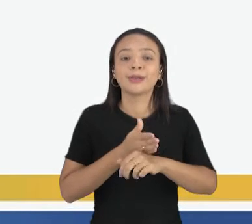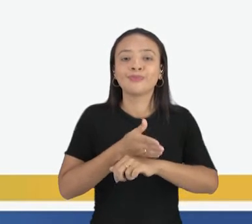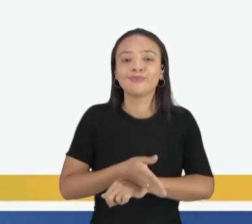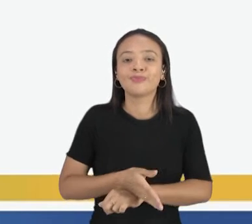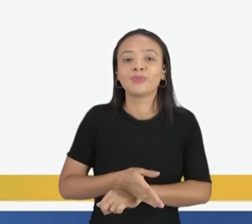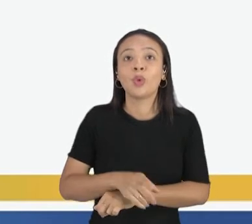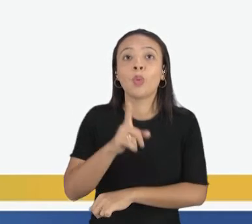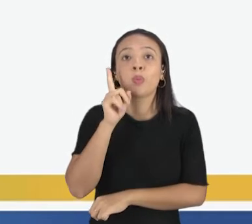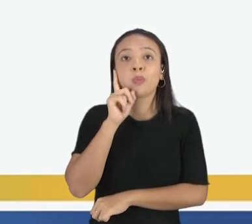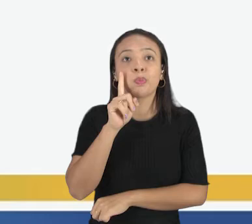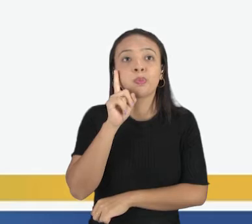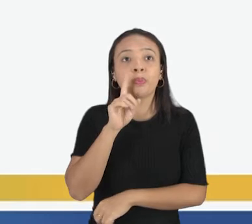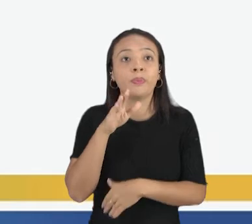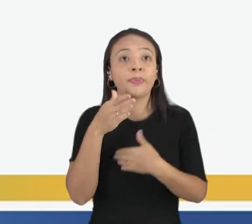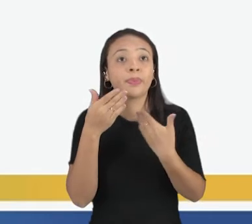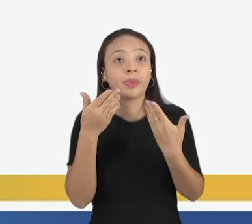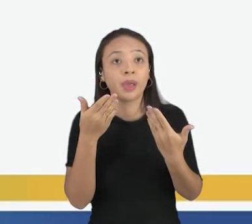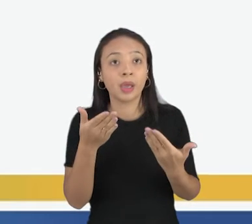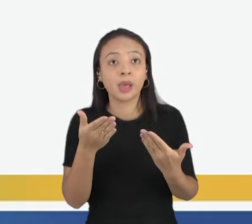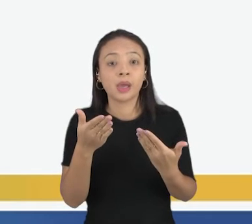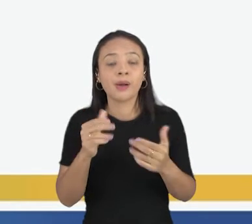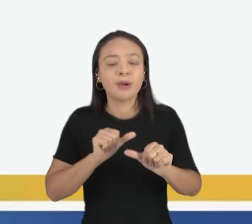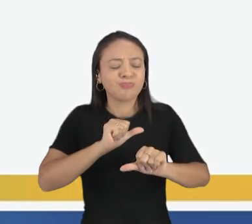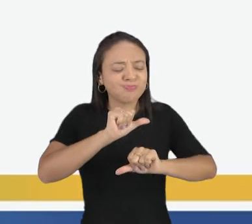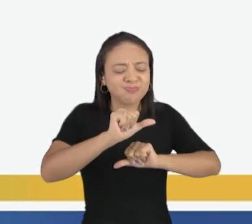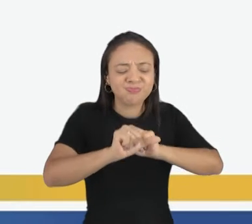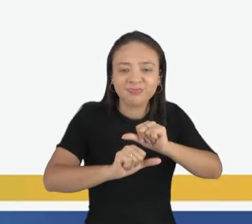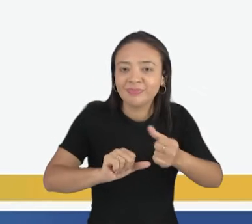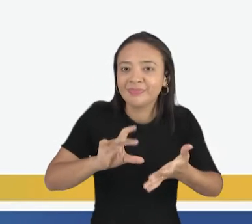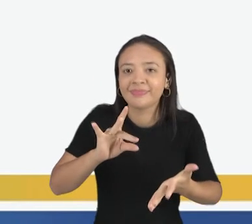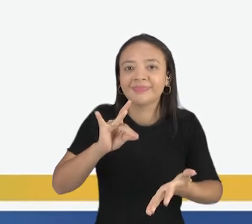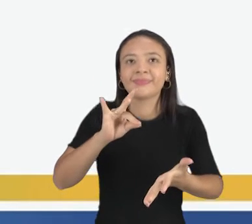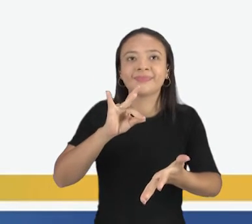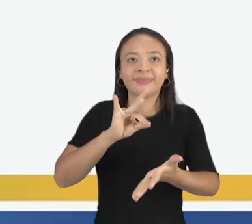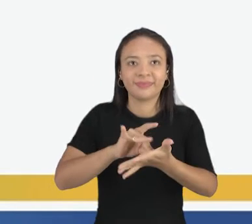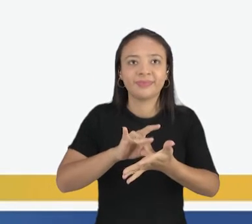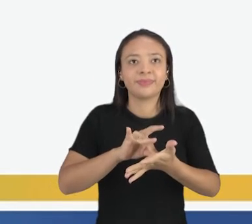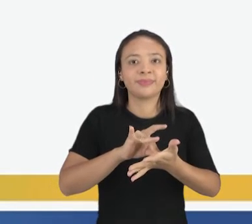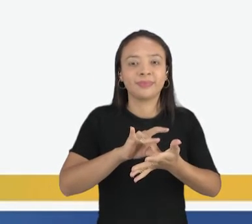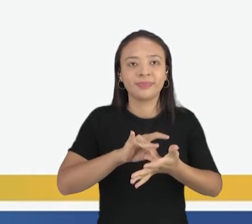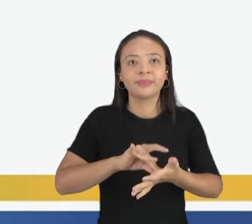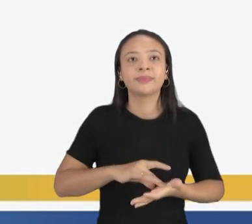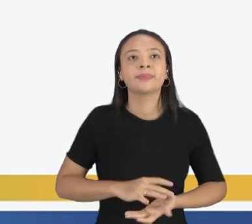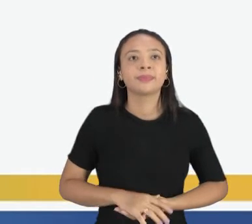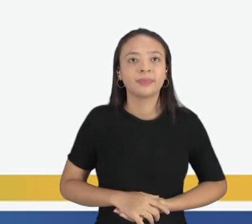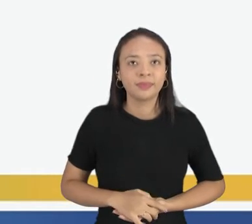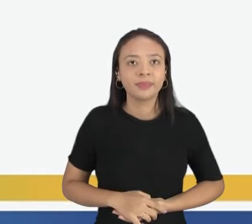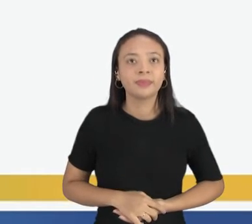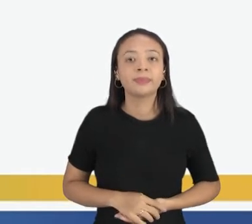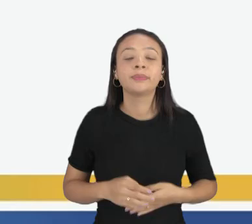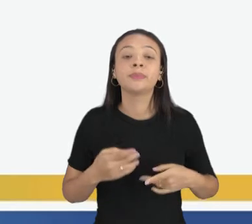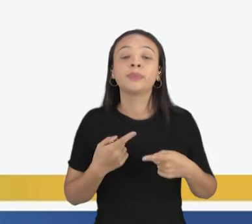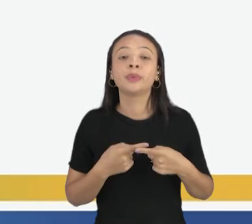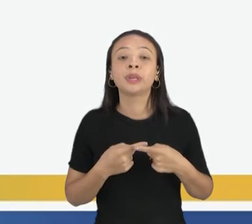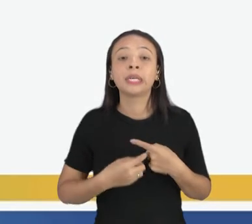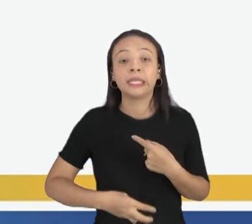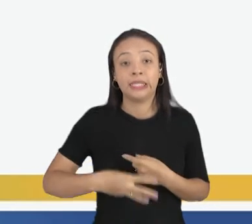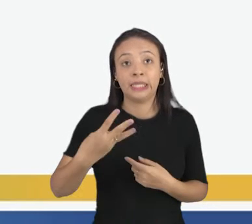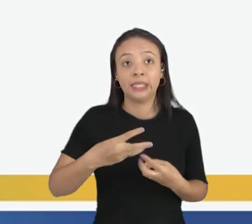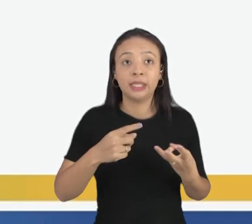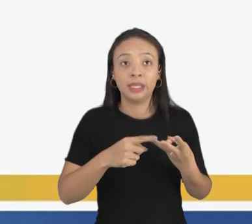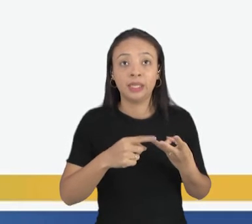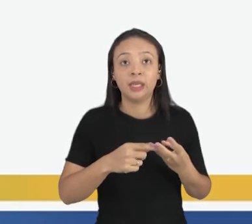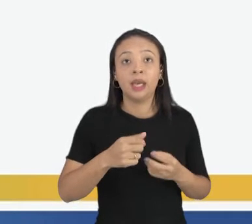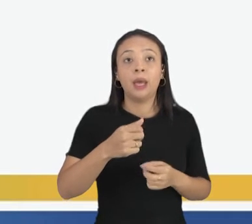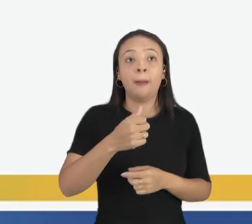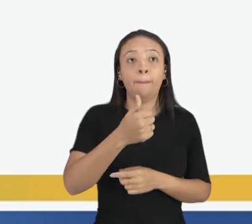na história. E a entrada dos Estados Unidos muda completamente, então, aí os rumos, né? Que é nessa terceira fase, que é de